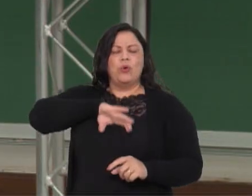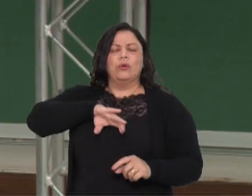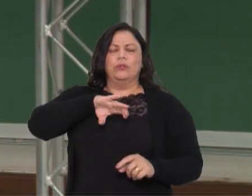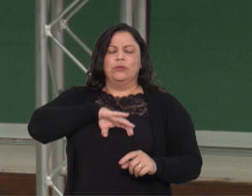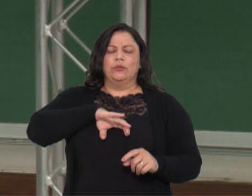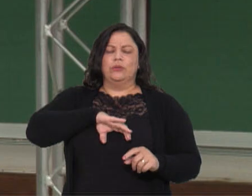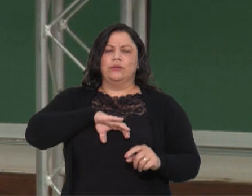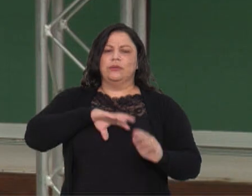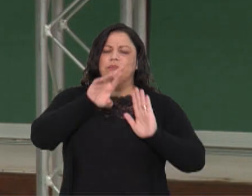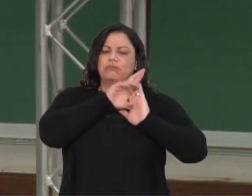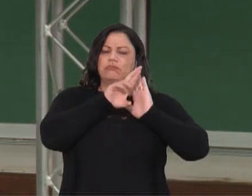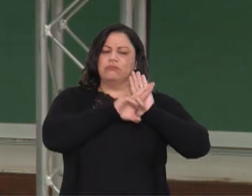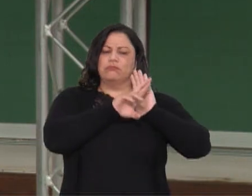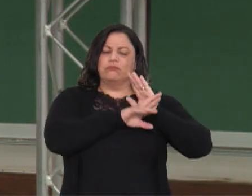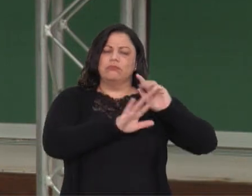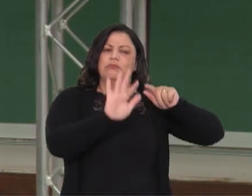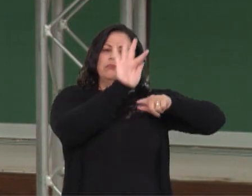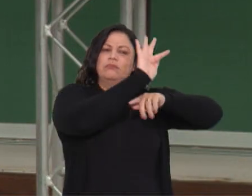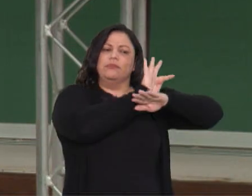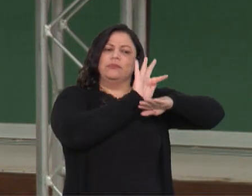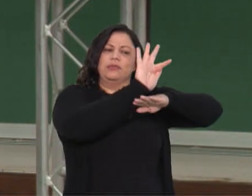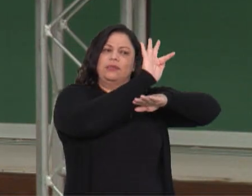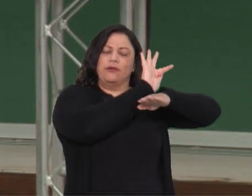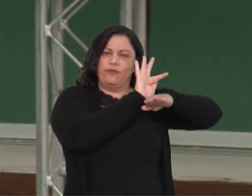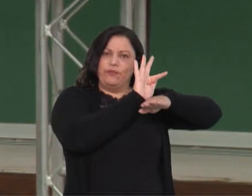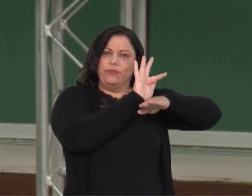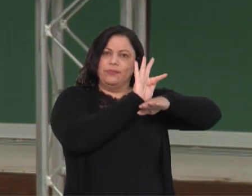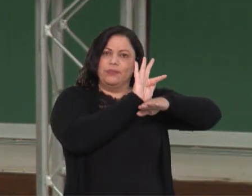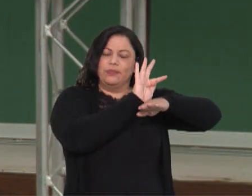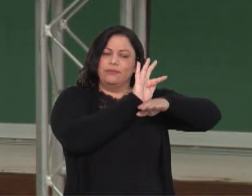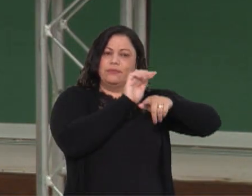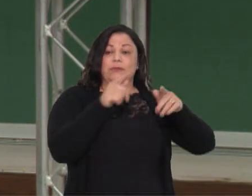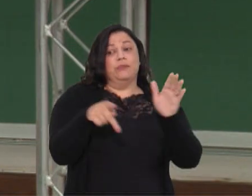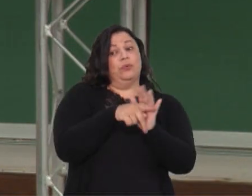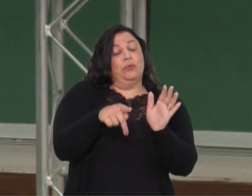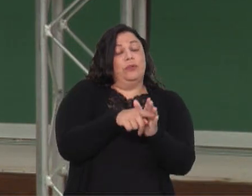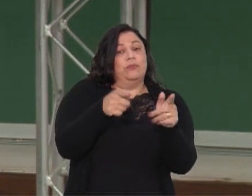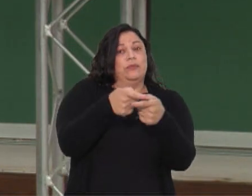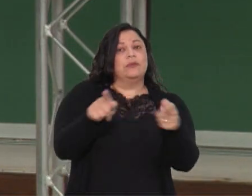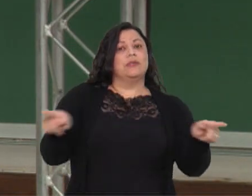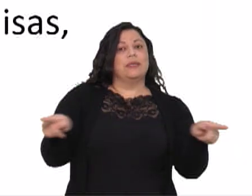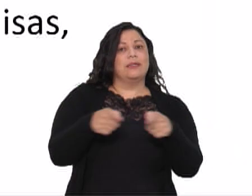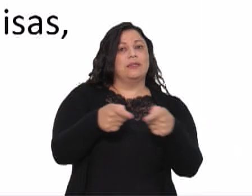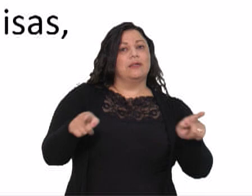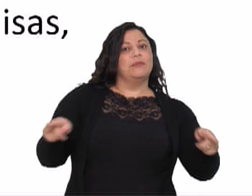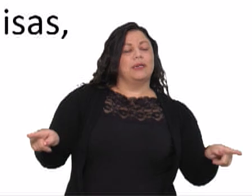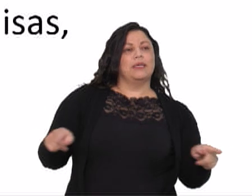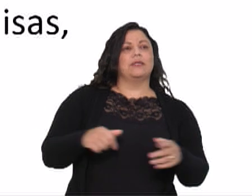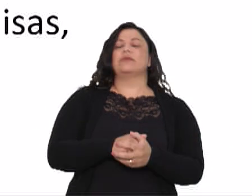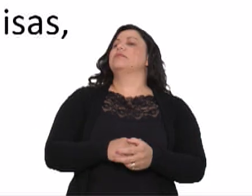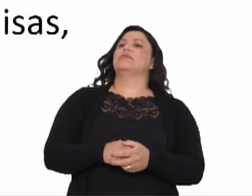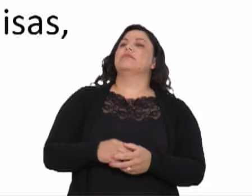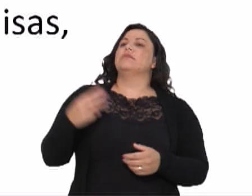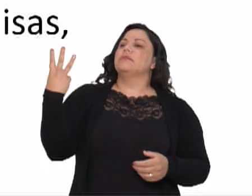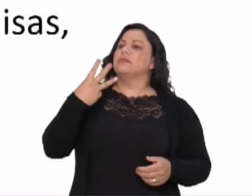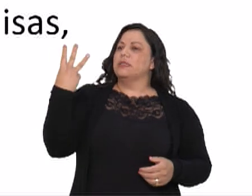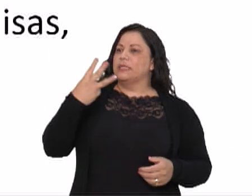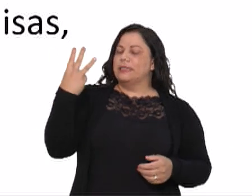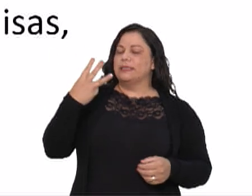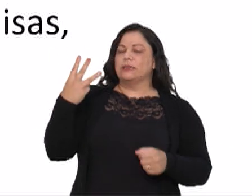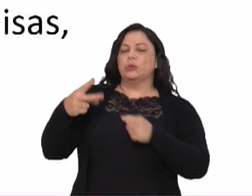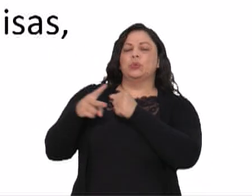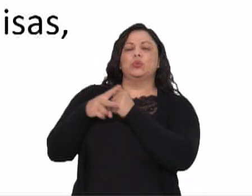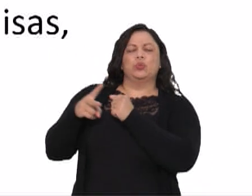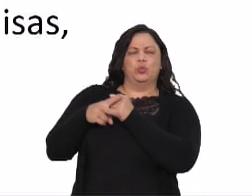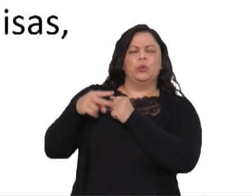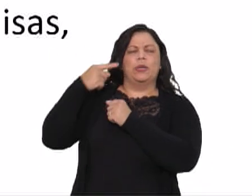norma padrão, do que a gramática exige. Ele também usa a terceira pessoa do discurso, que vocês, a